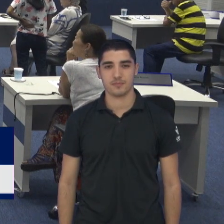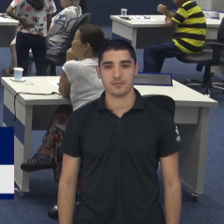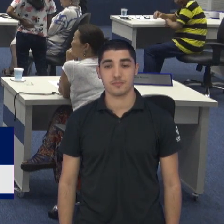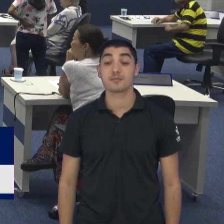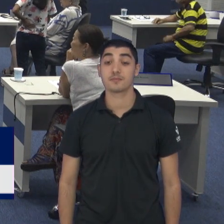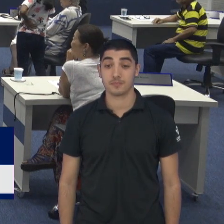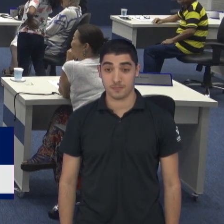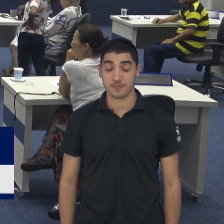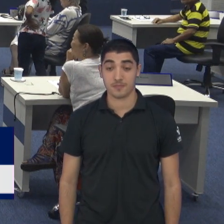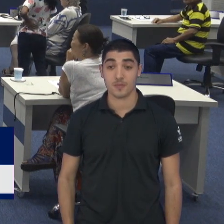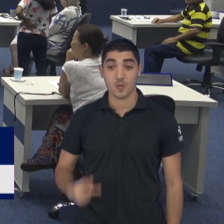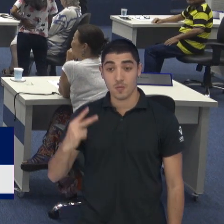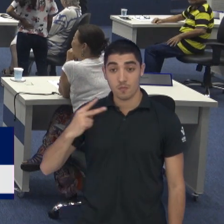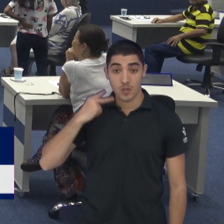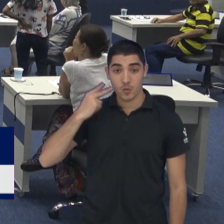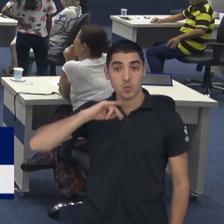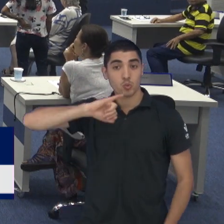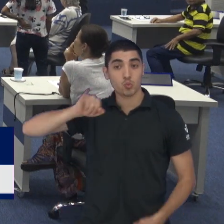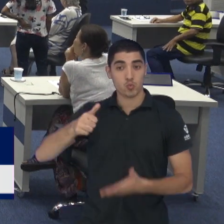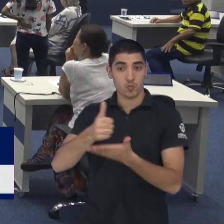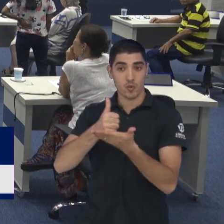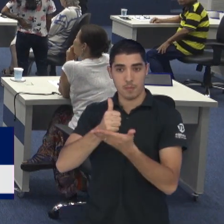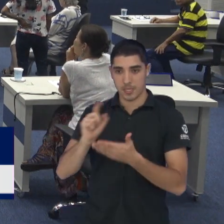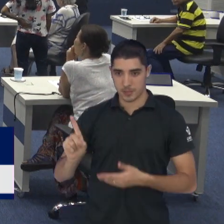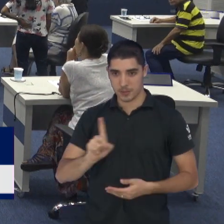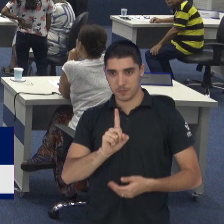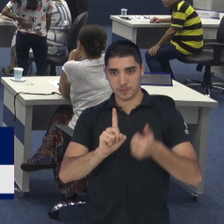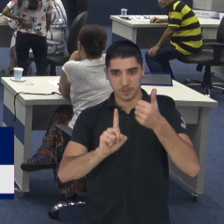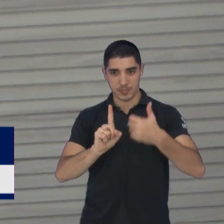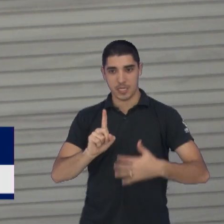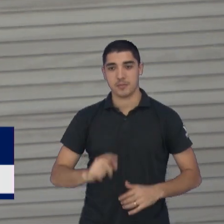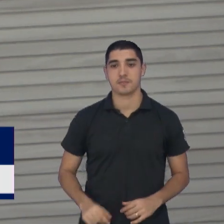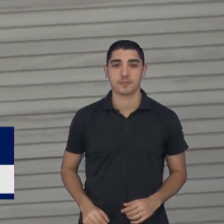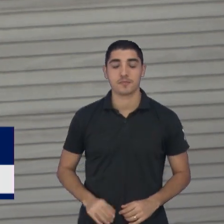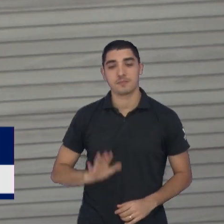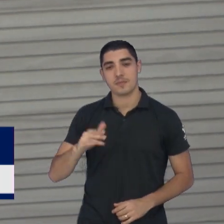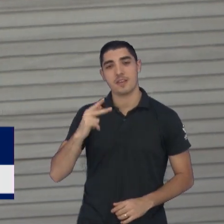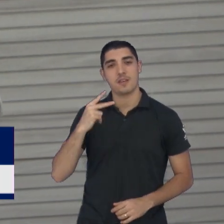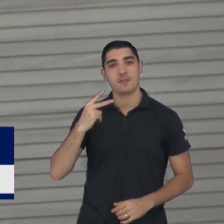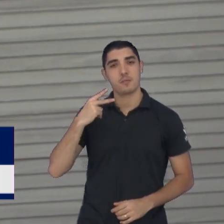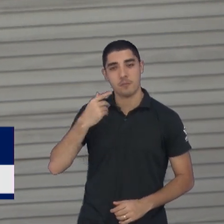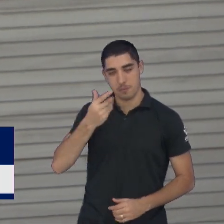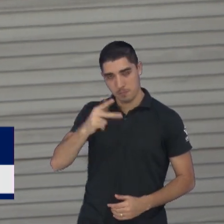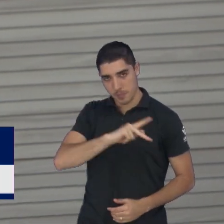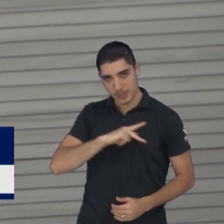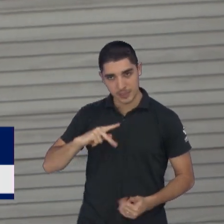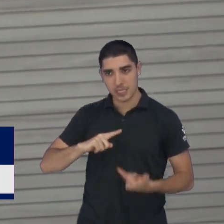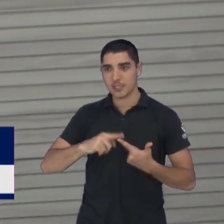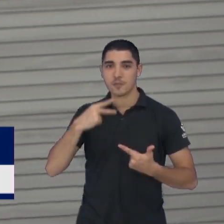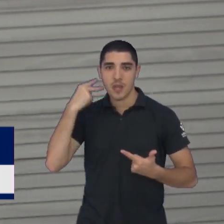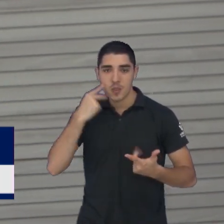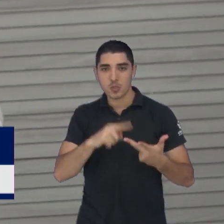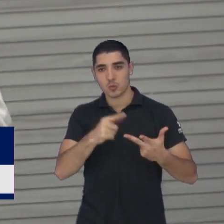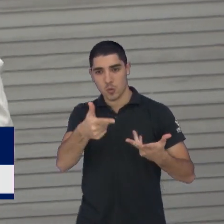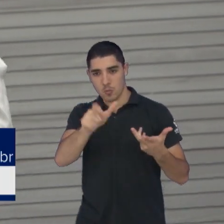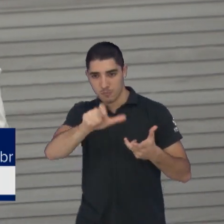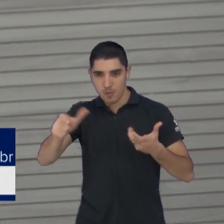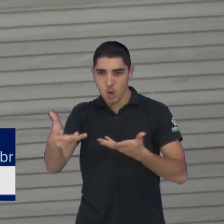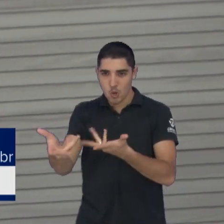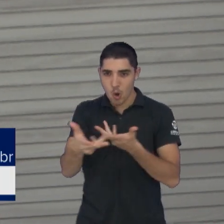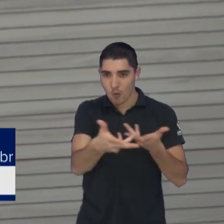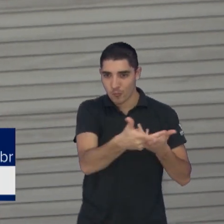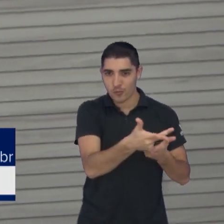Questão de ordem do vereador Júnior da Farmácia. Senhor presidente, vereadores, convidados, boa tarde. Eu queria aqui